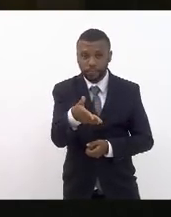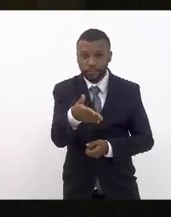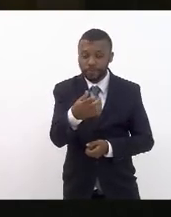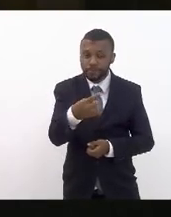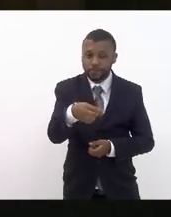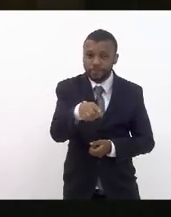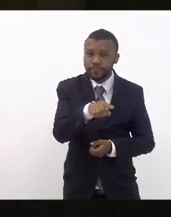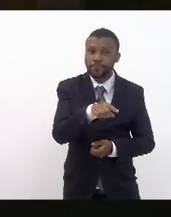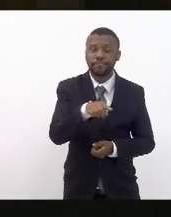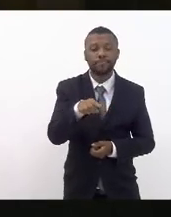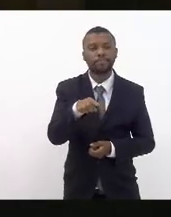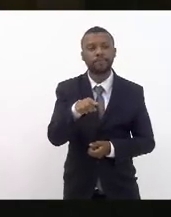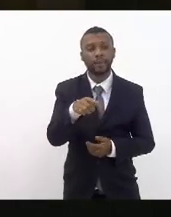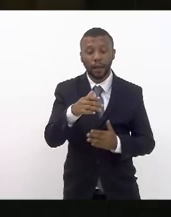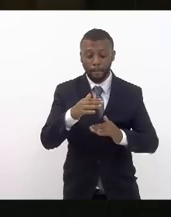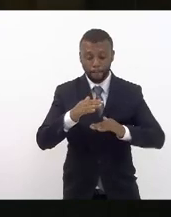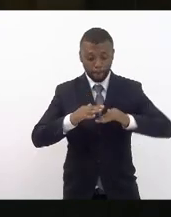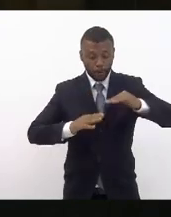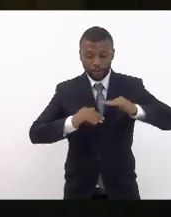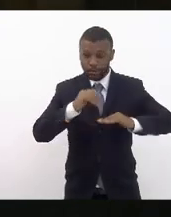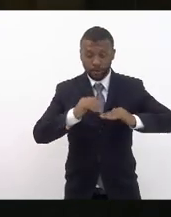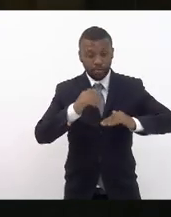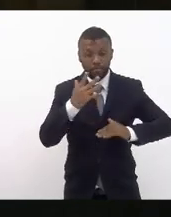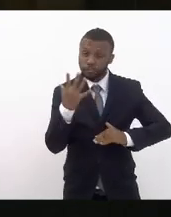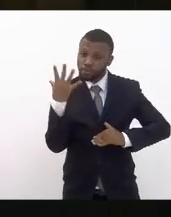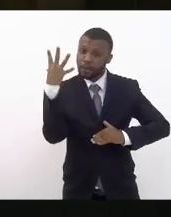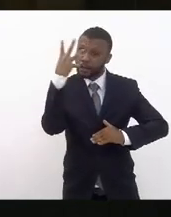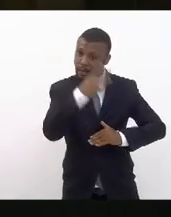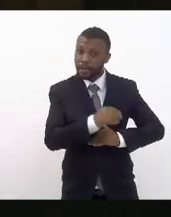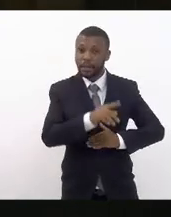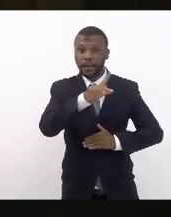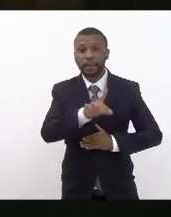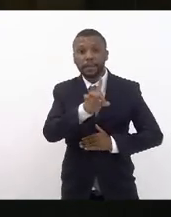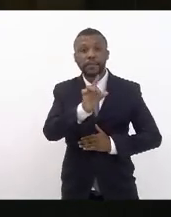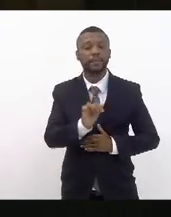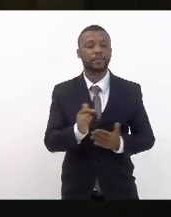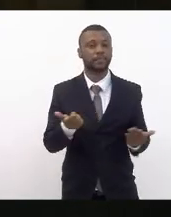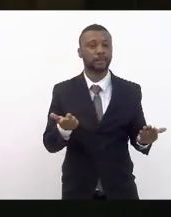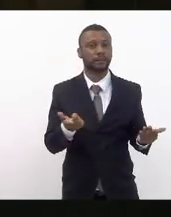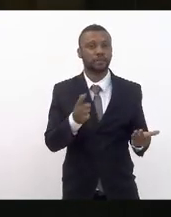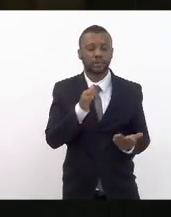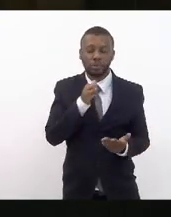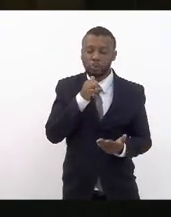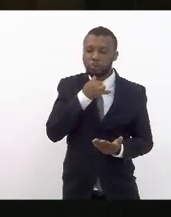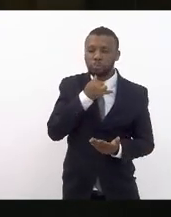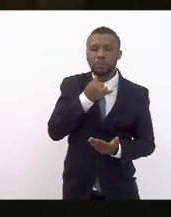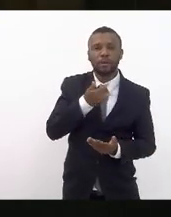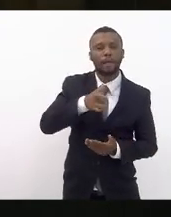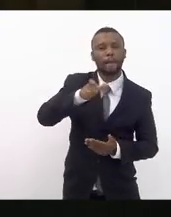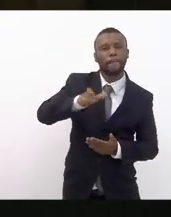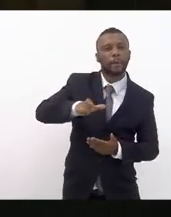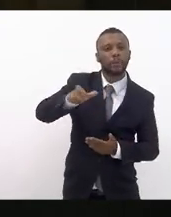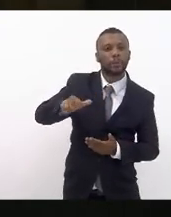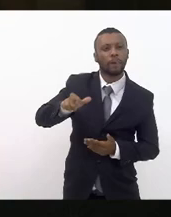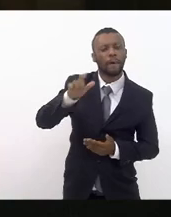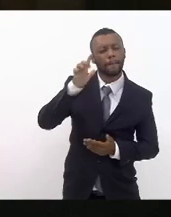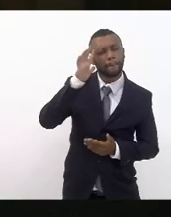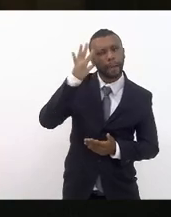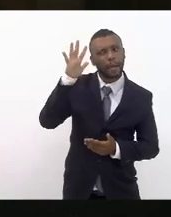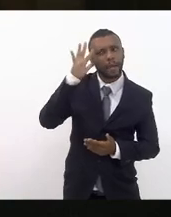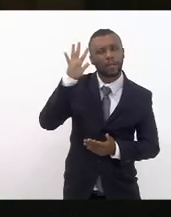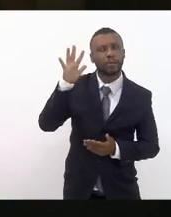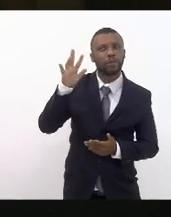Professor, que profissão linda. E que, infelizmente, pessoas pensam